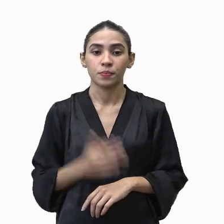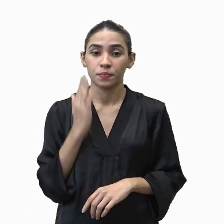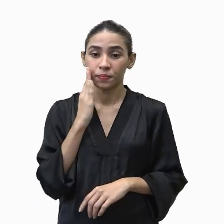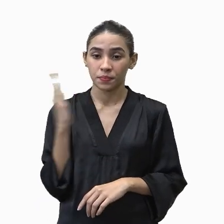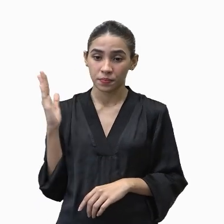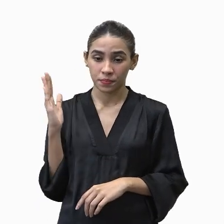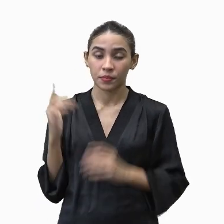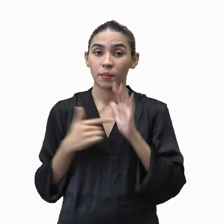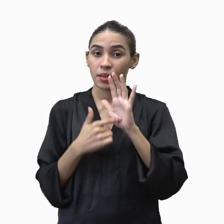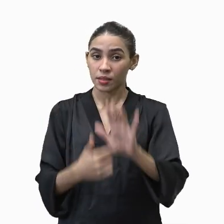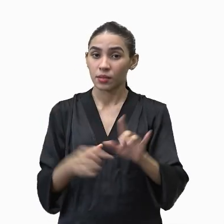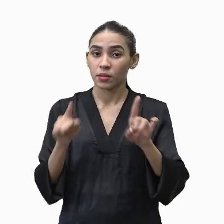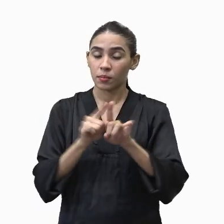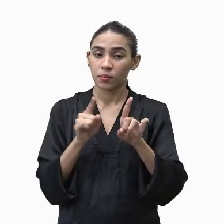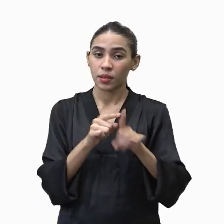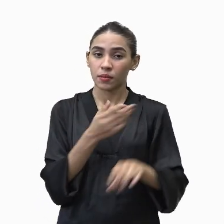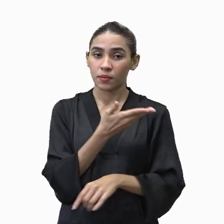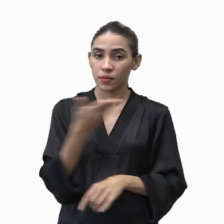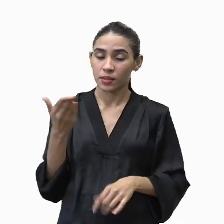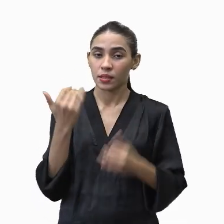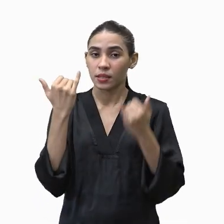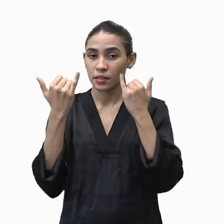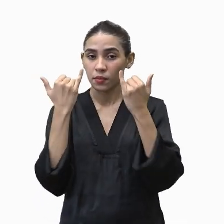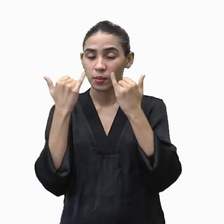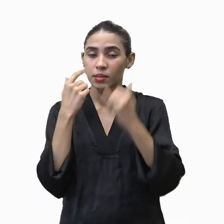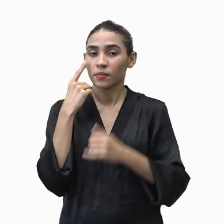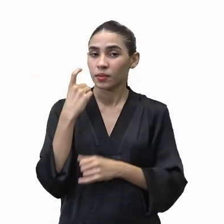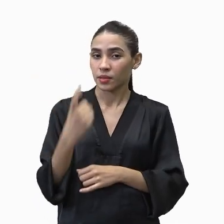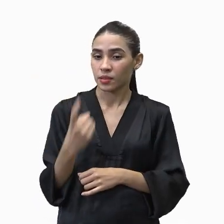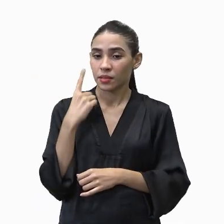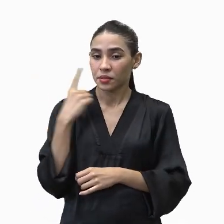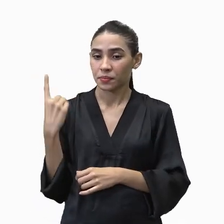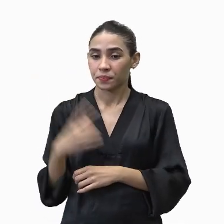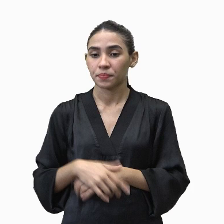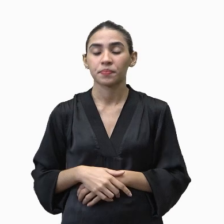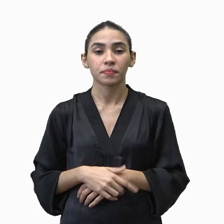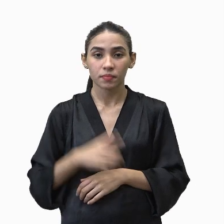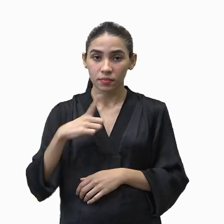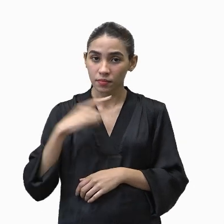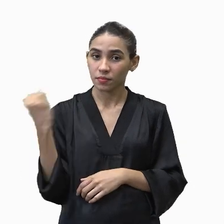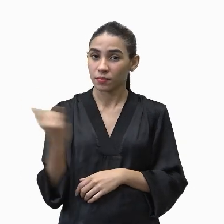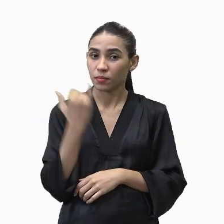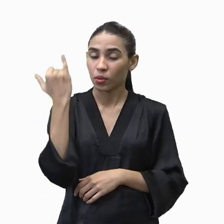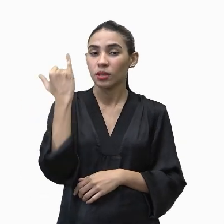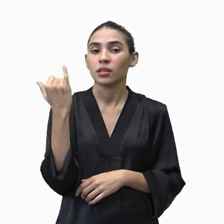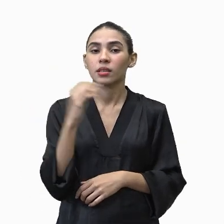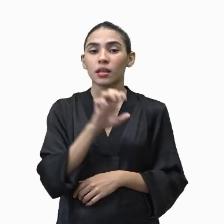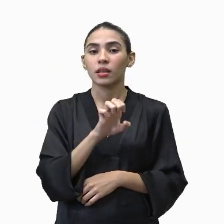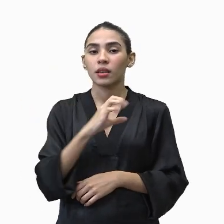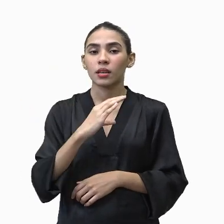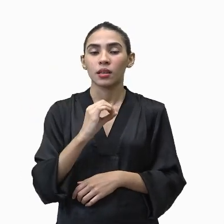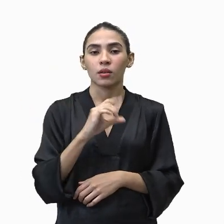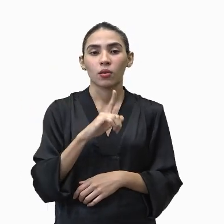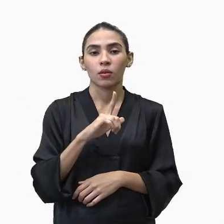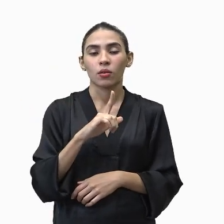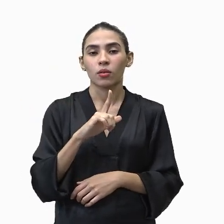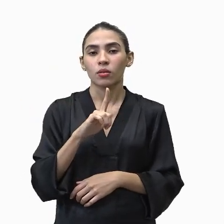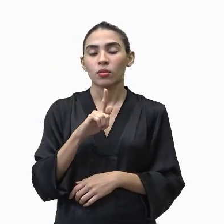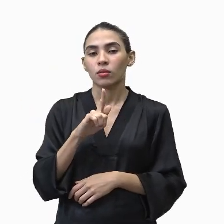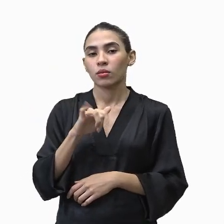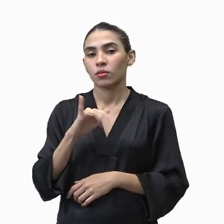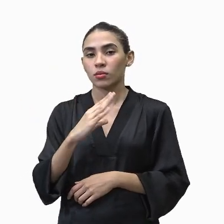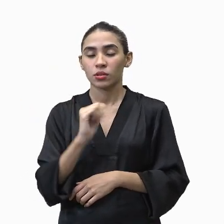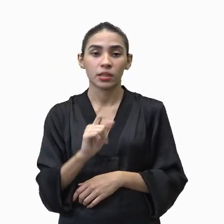que eu trago para vocês uma informação bem interessante. Isso tem uma importância ecológica, né? Que é a preservação